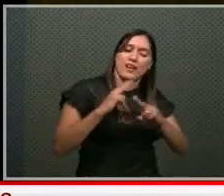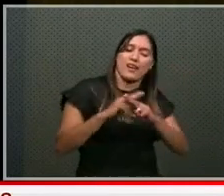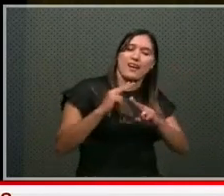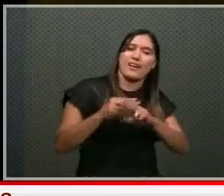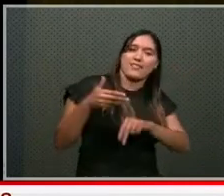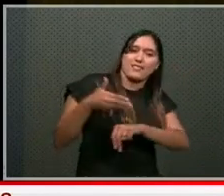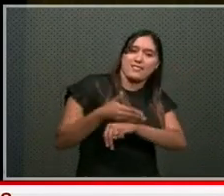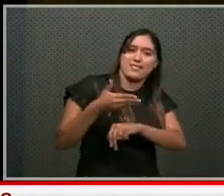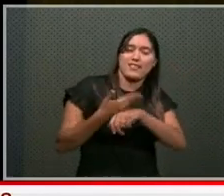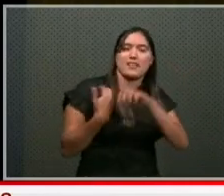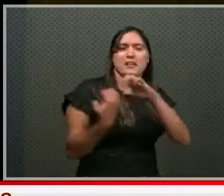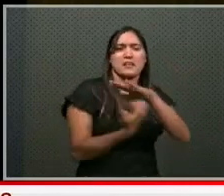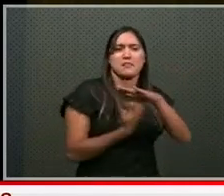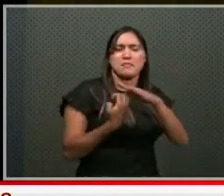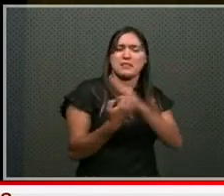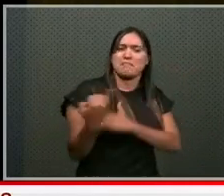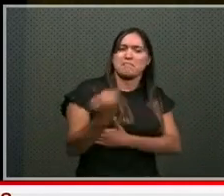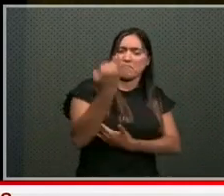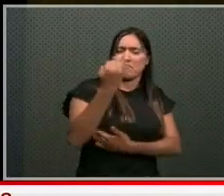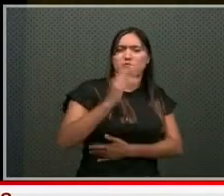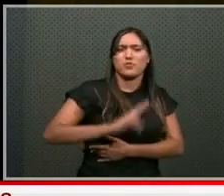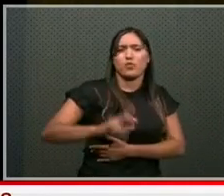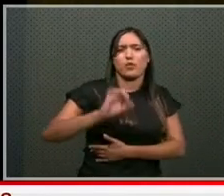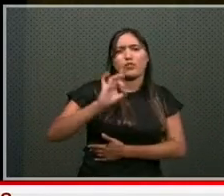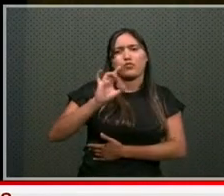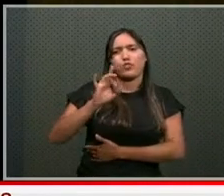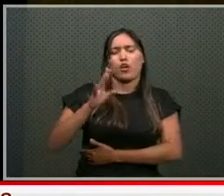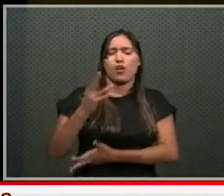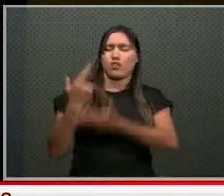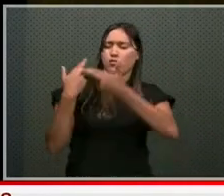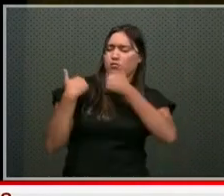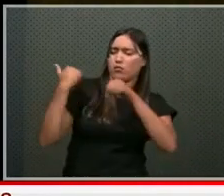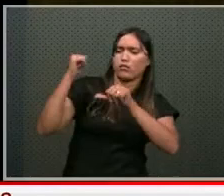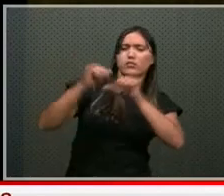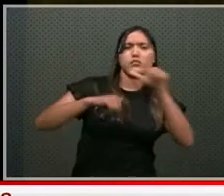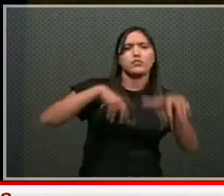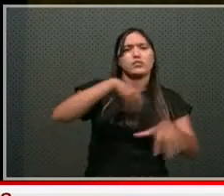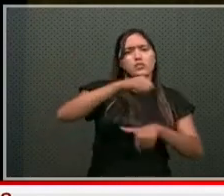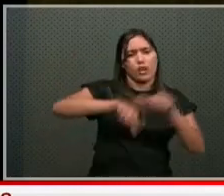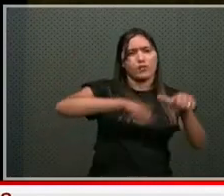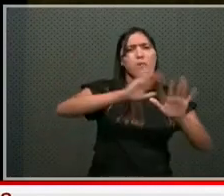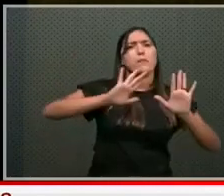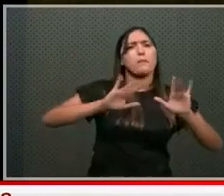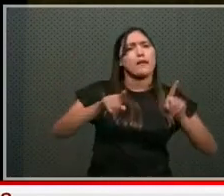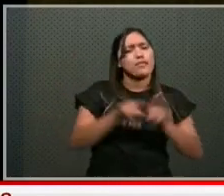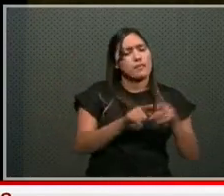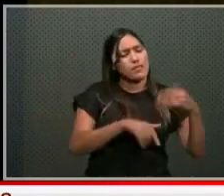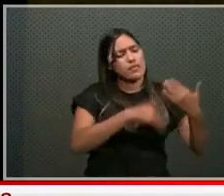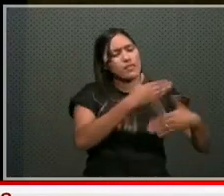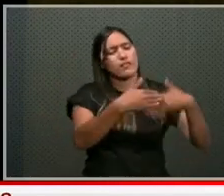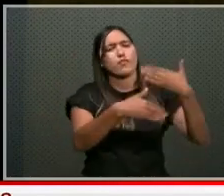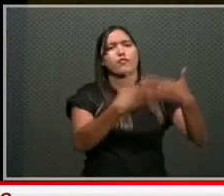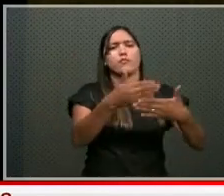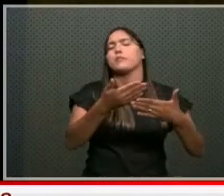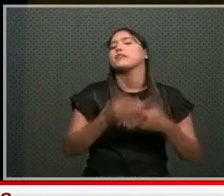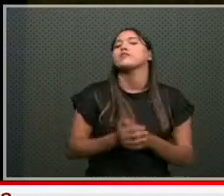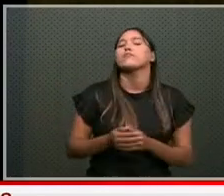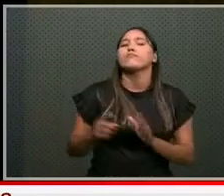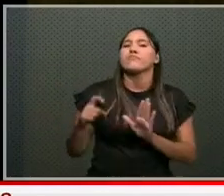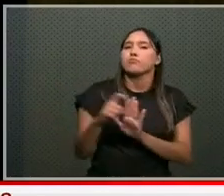é para uma empresa tão representativa não só no papel de transformação mas também do desenvolvimento agropecuário do